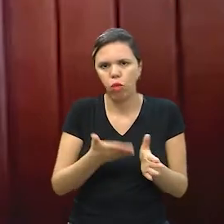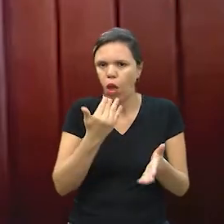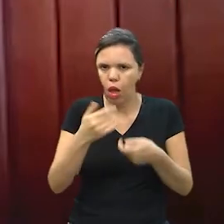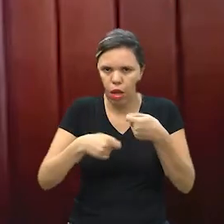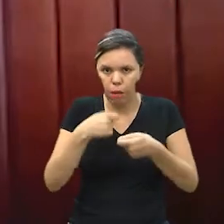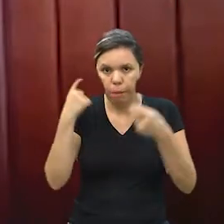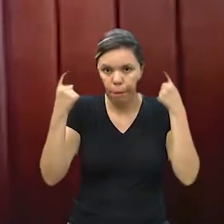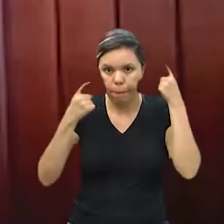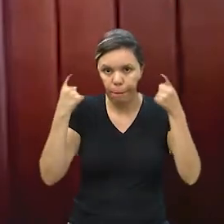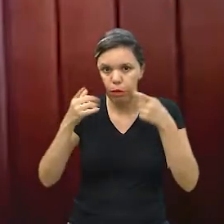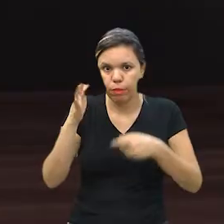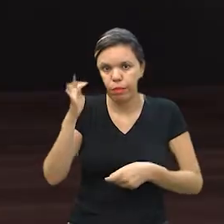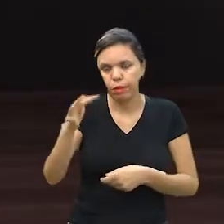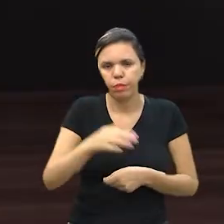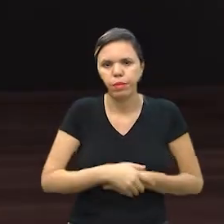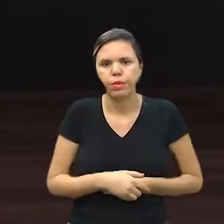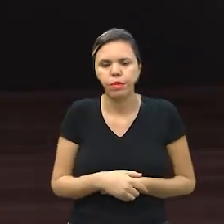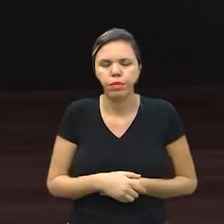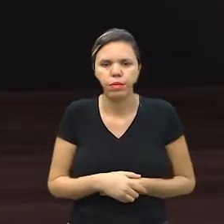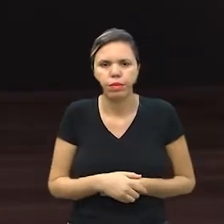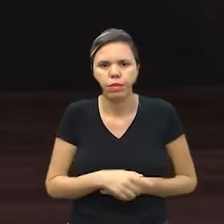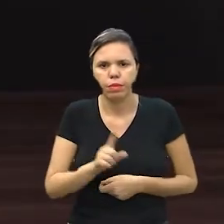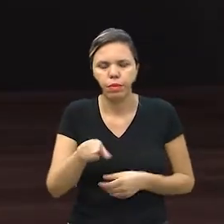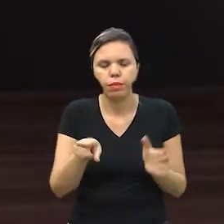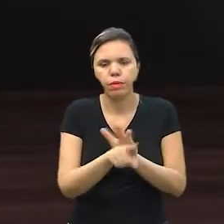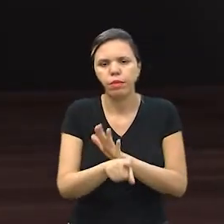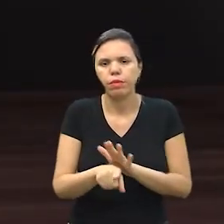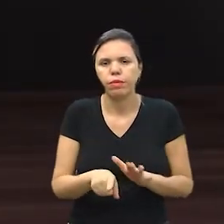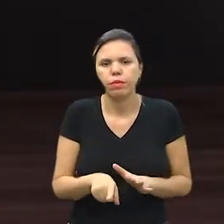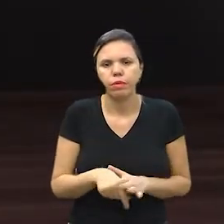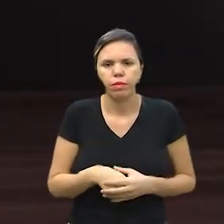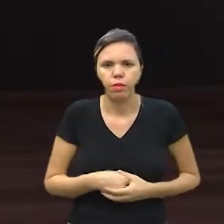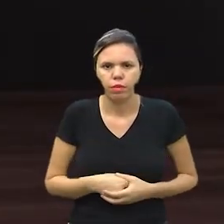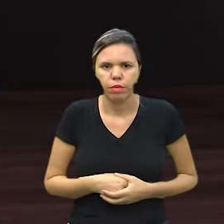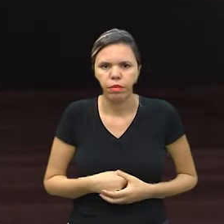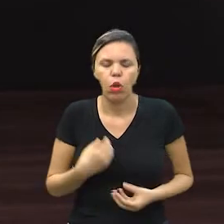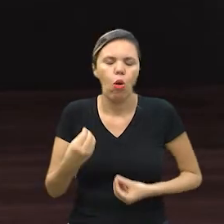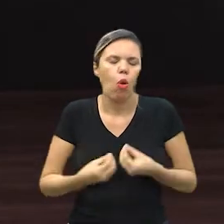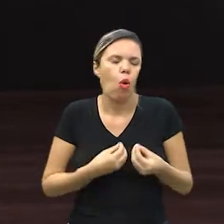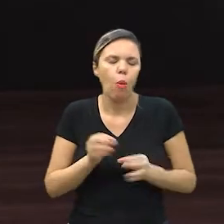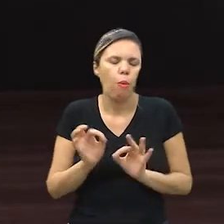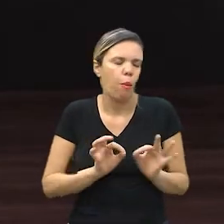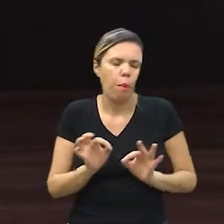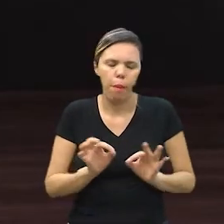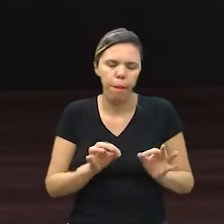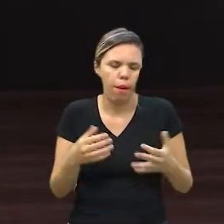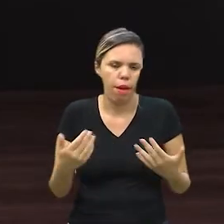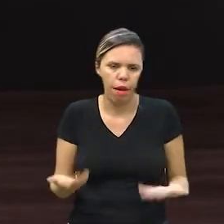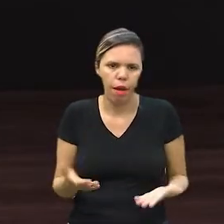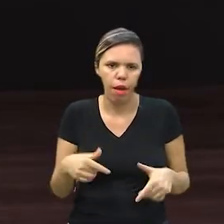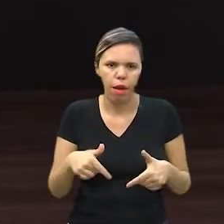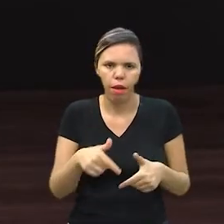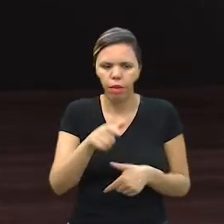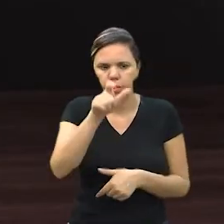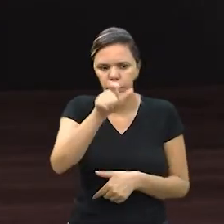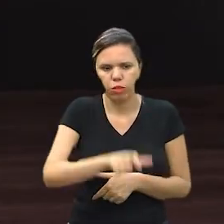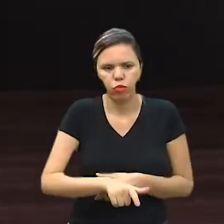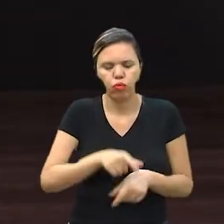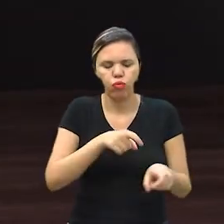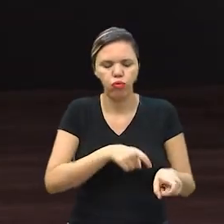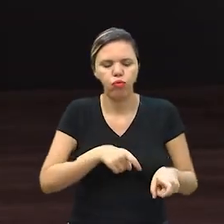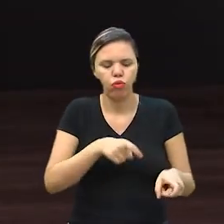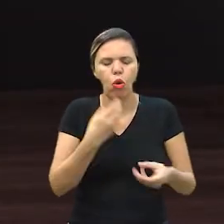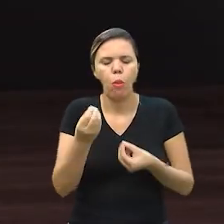até preocupa para o futuro. É justamente isso que eu ia perguntar, essa questão de como preparar o trabalhador rural,